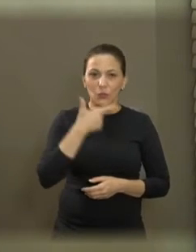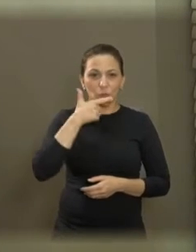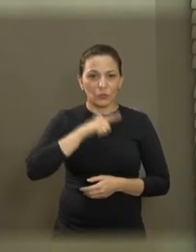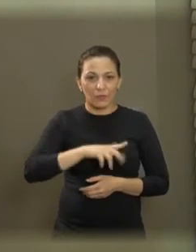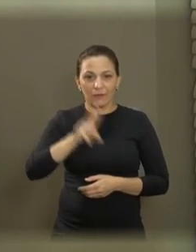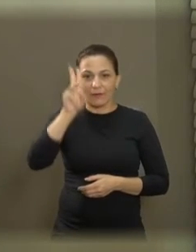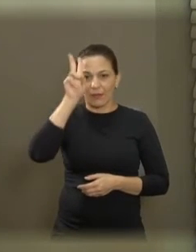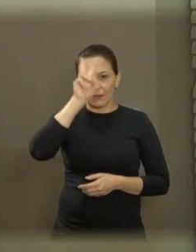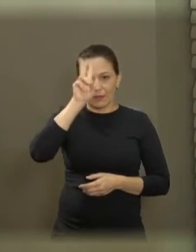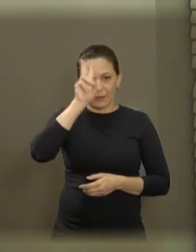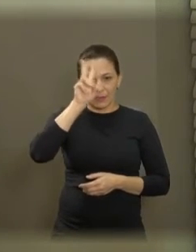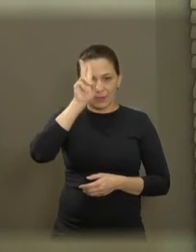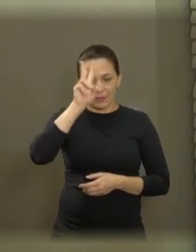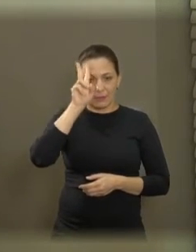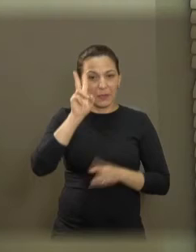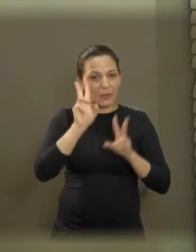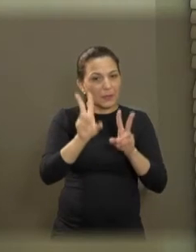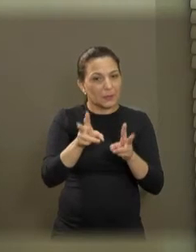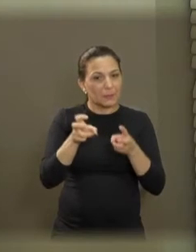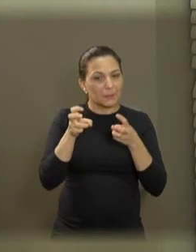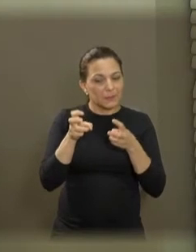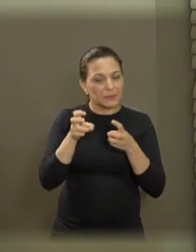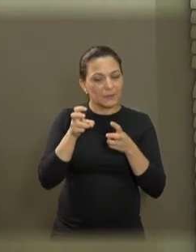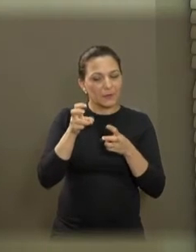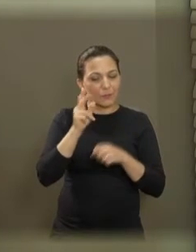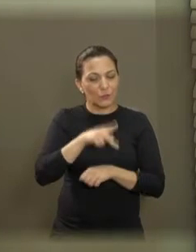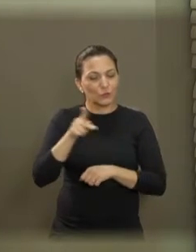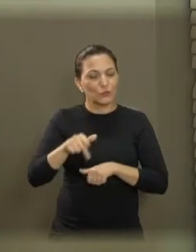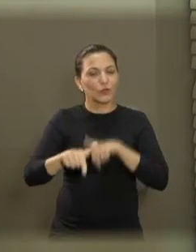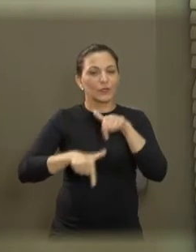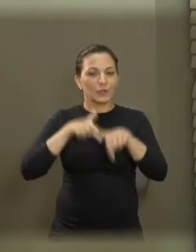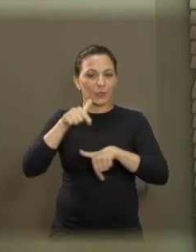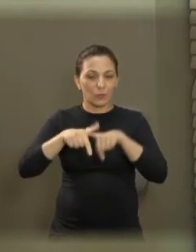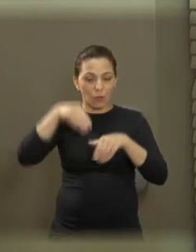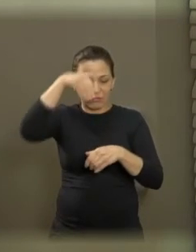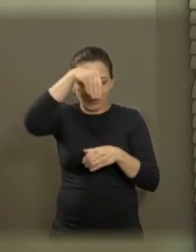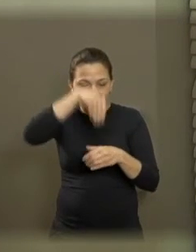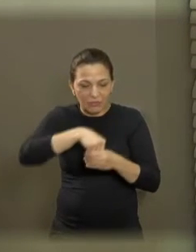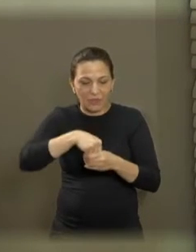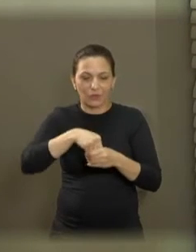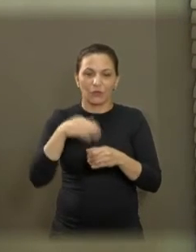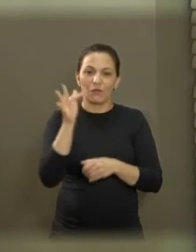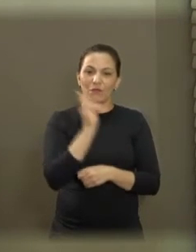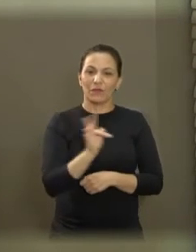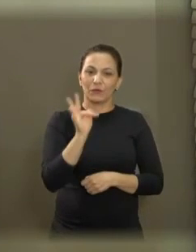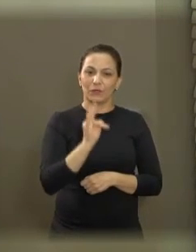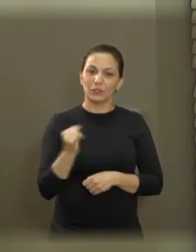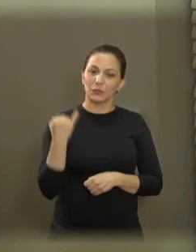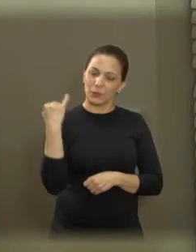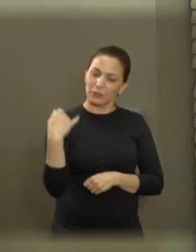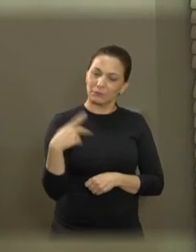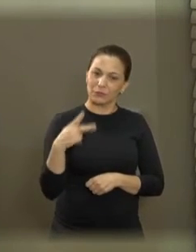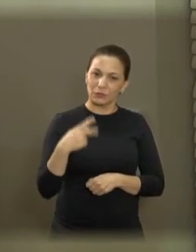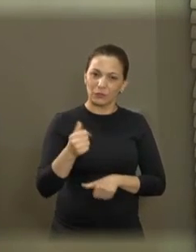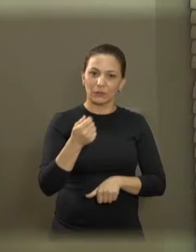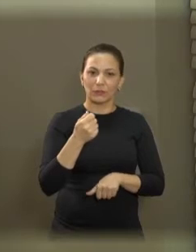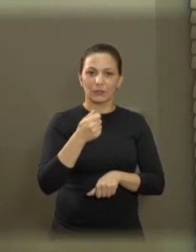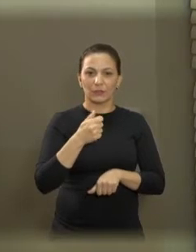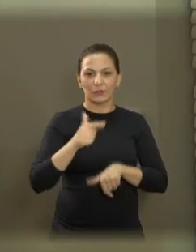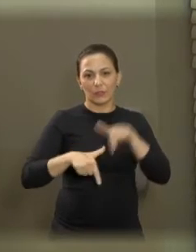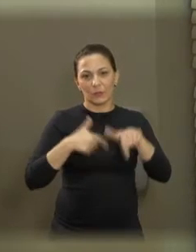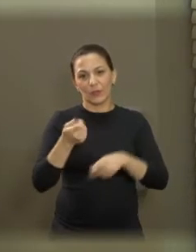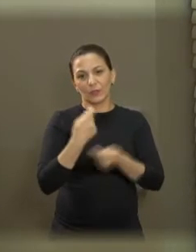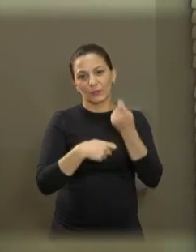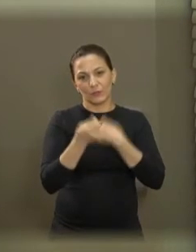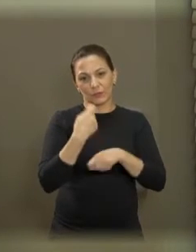resgatar e perceber onde esse professor atuou e como ele atuou dentro da faculdade. Então, o trabalho administrativo na